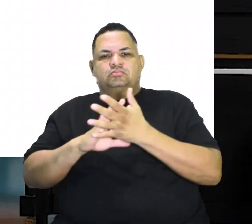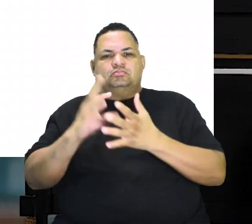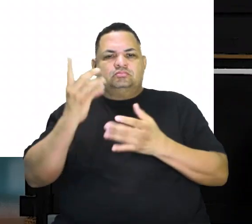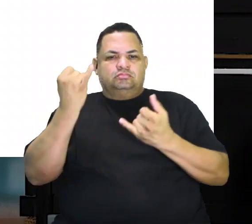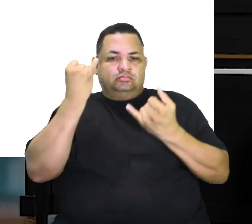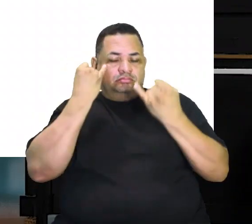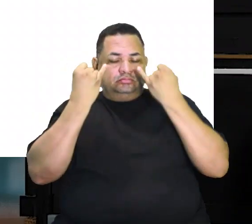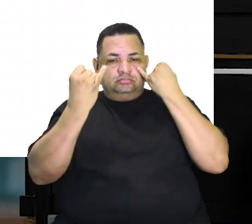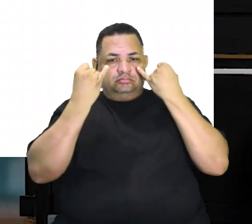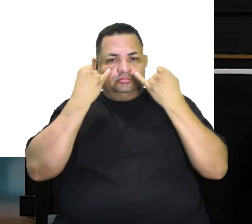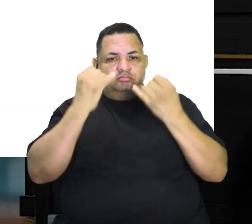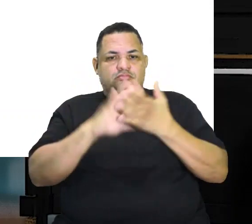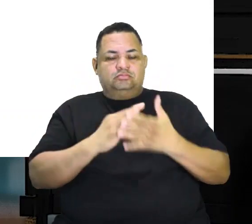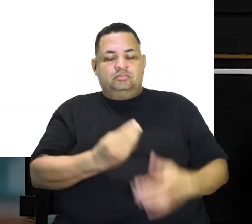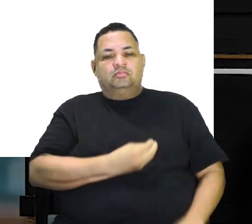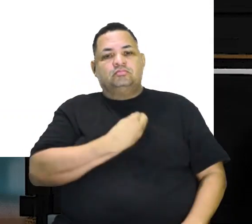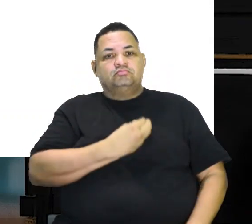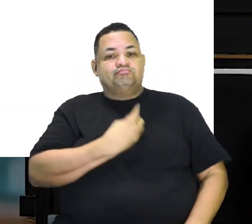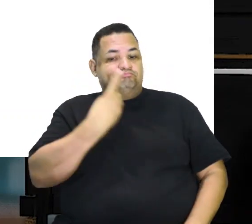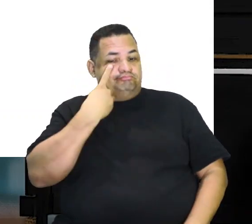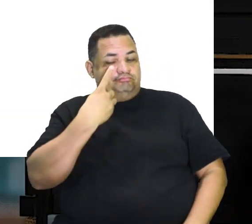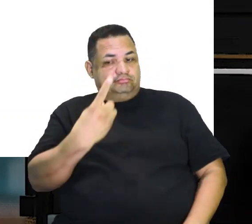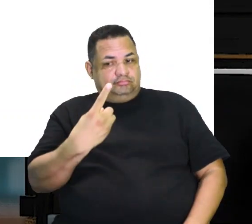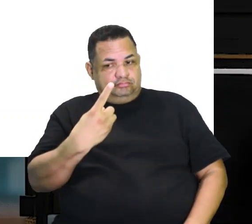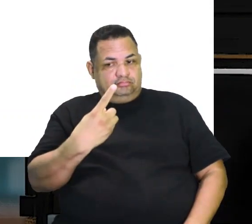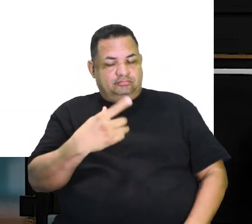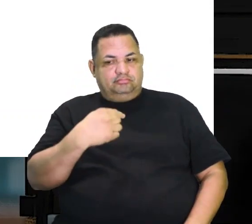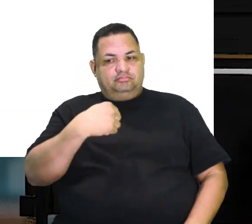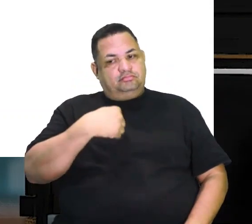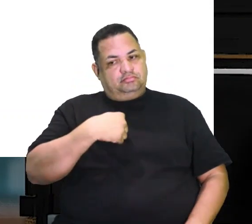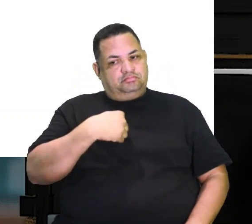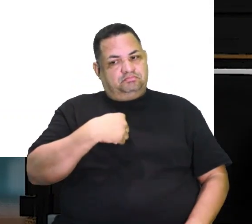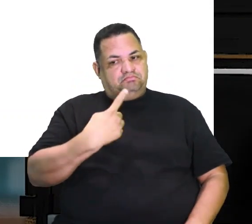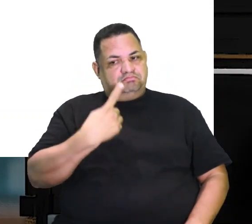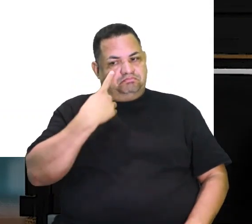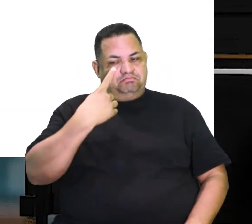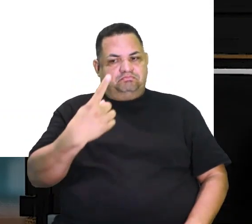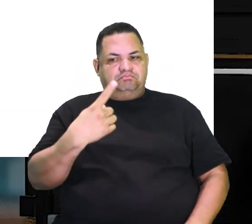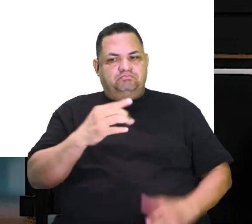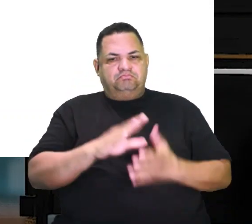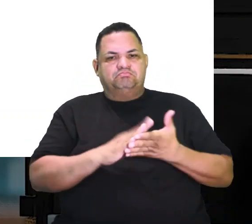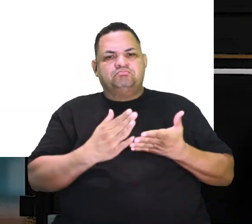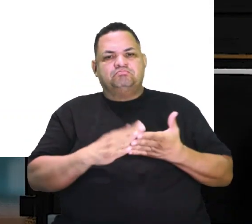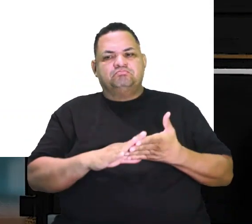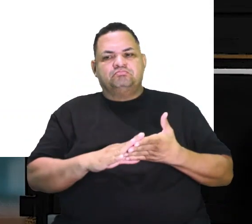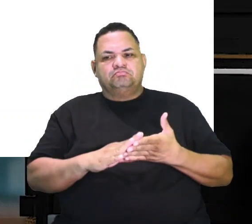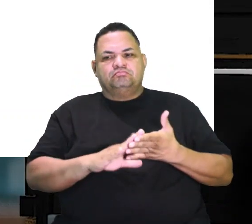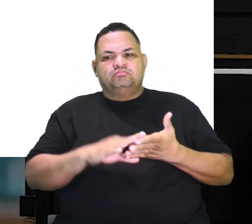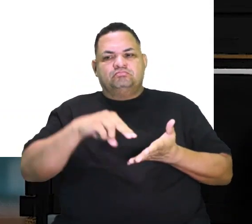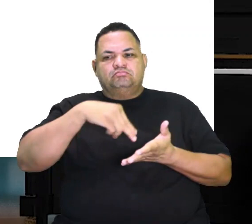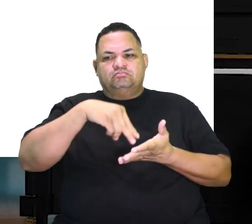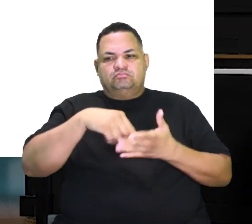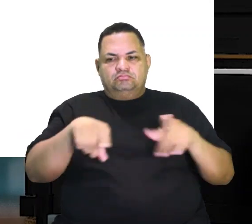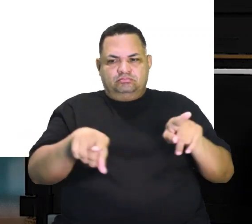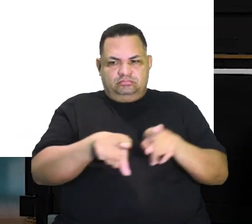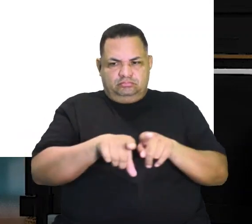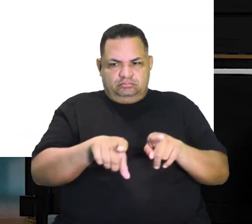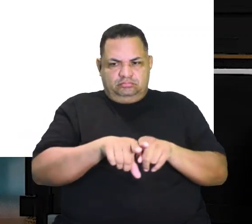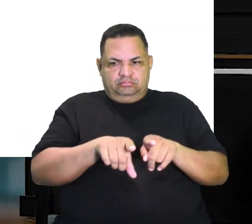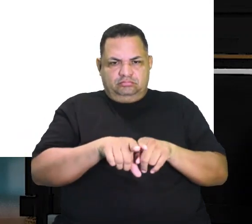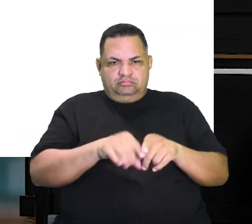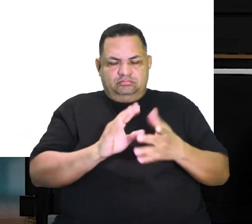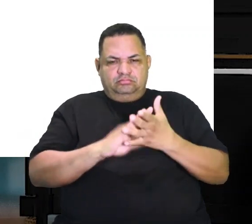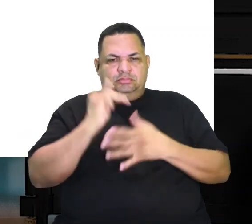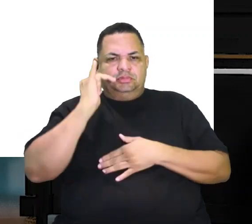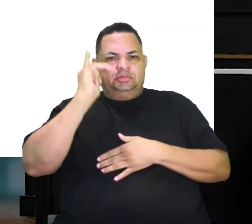aulas, estarei trazendo essas informações, no qual eu vivenciei, né, no qual eu vi as